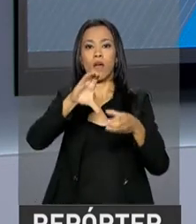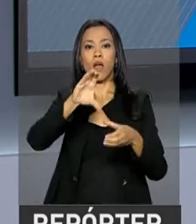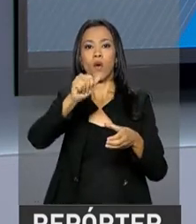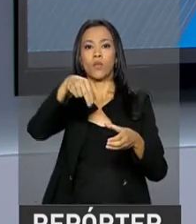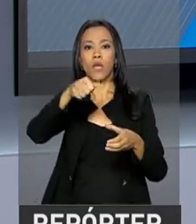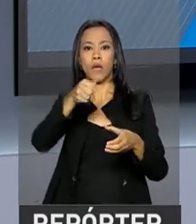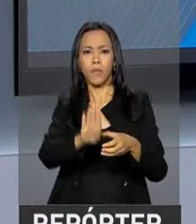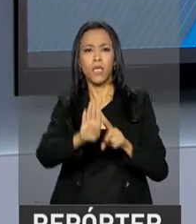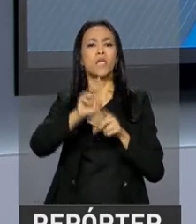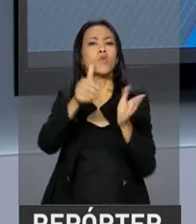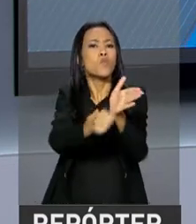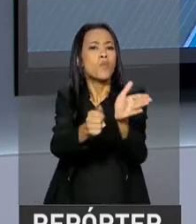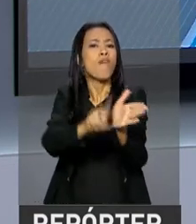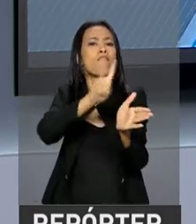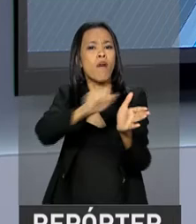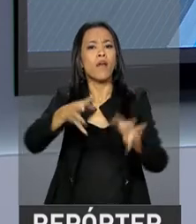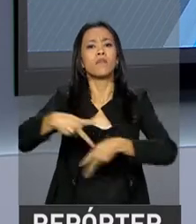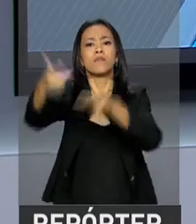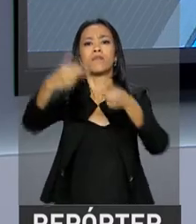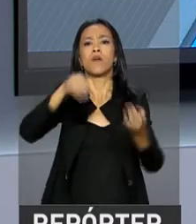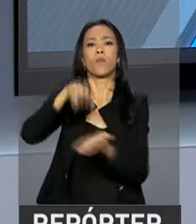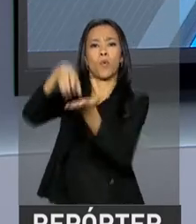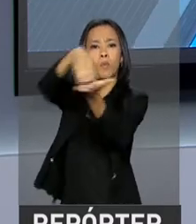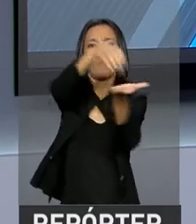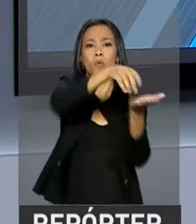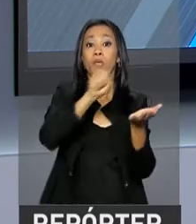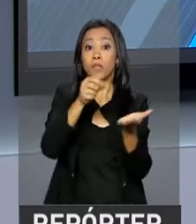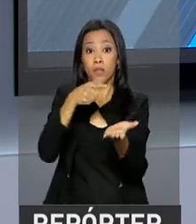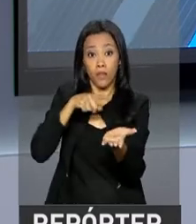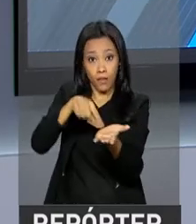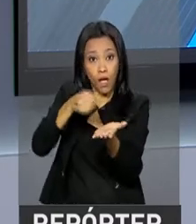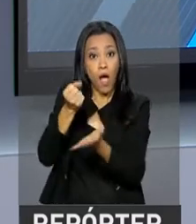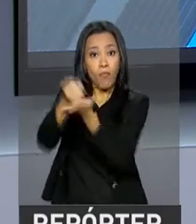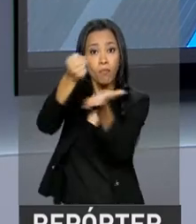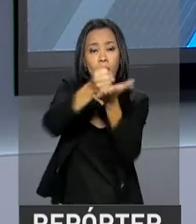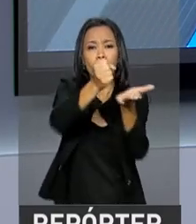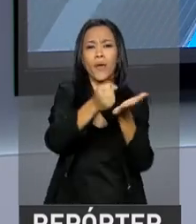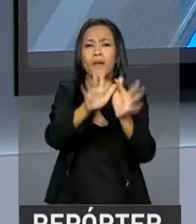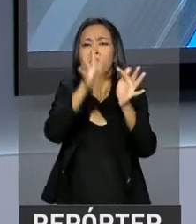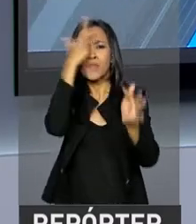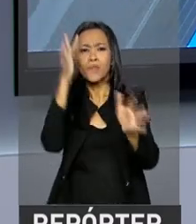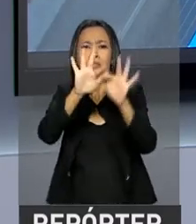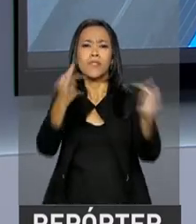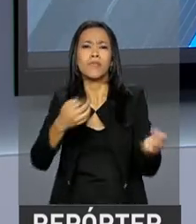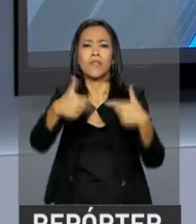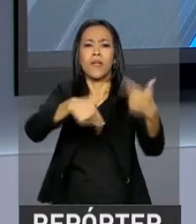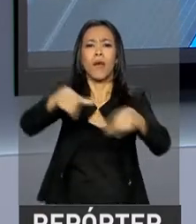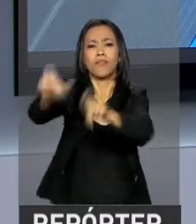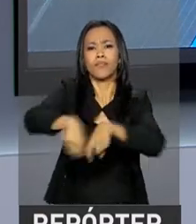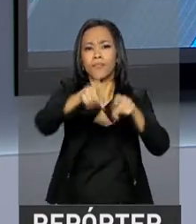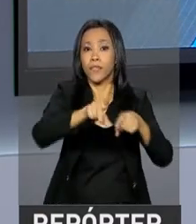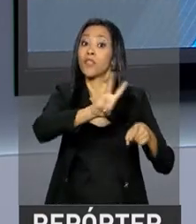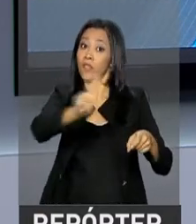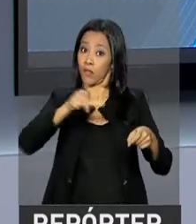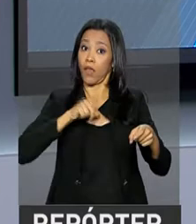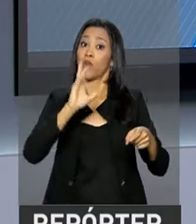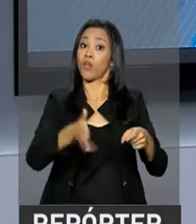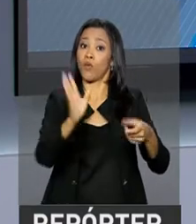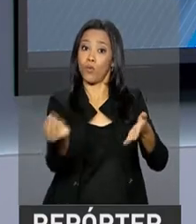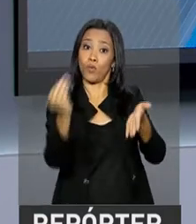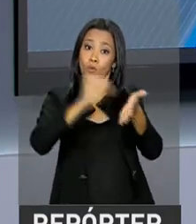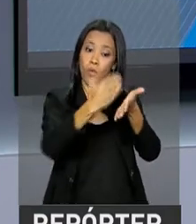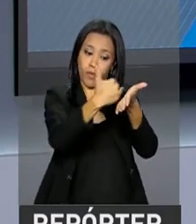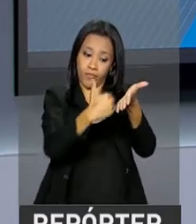o produto vai abastecer unidades que oferecem suporte aos pequenos criadores cadastrados no programa de